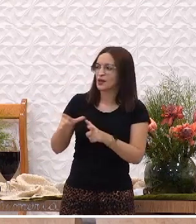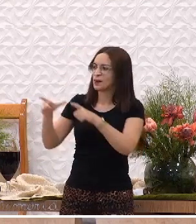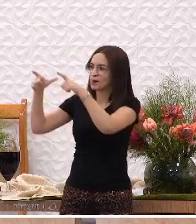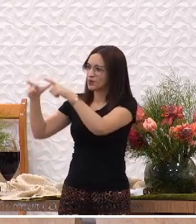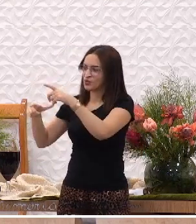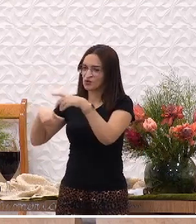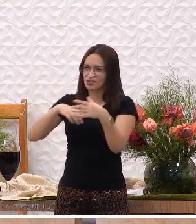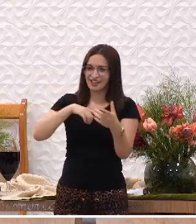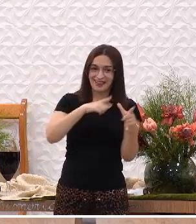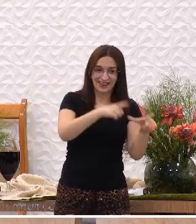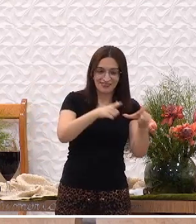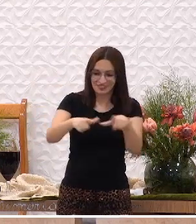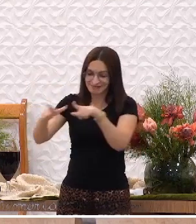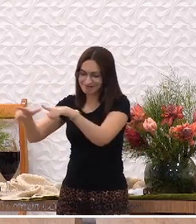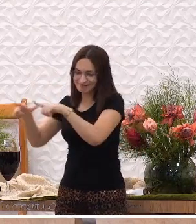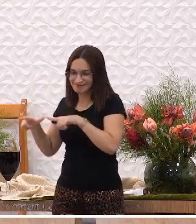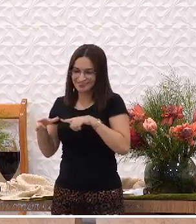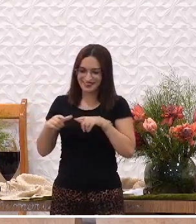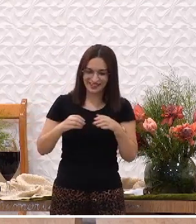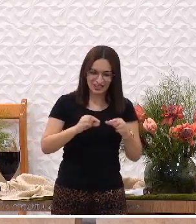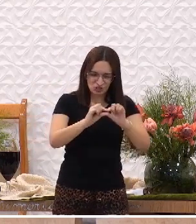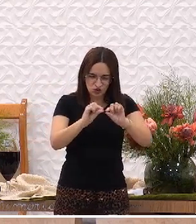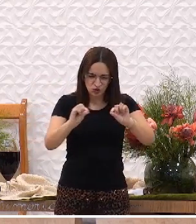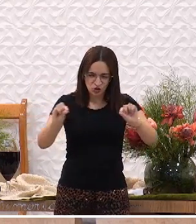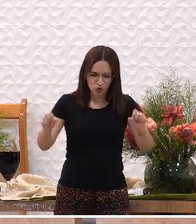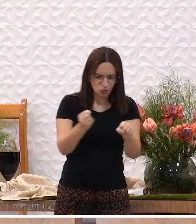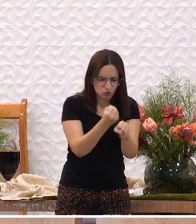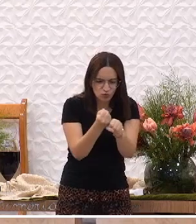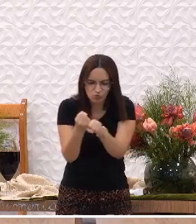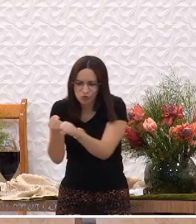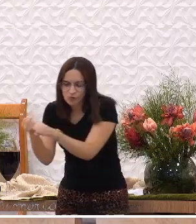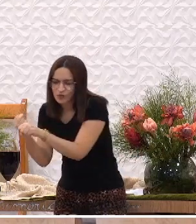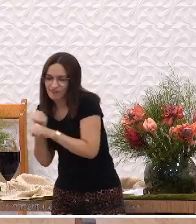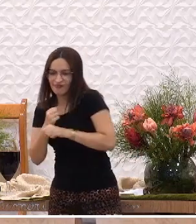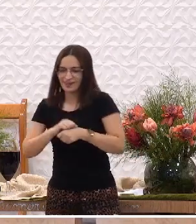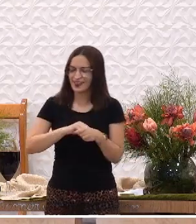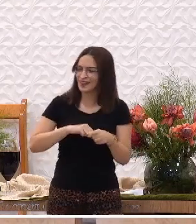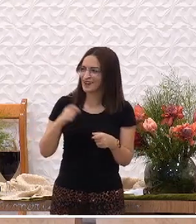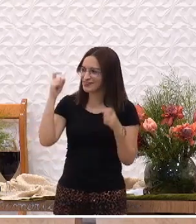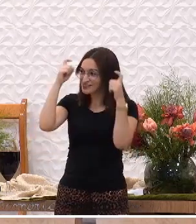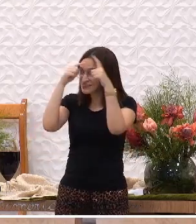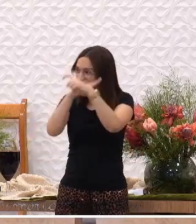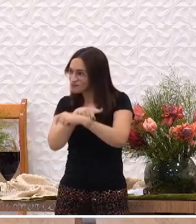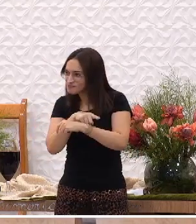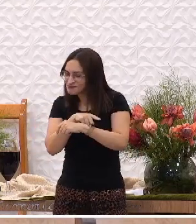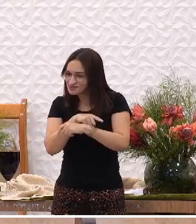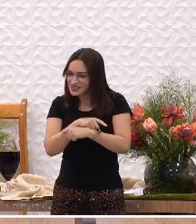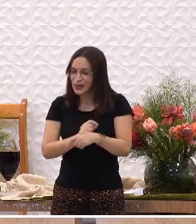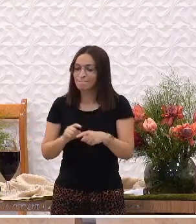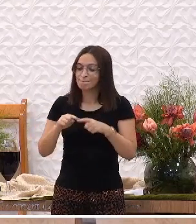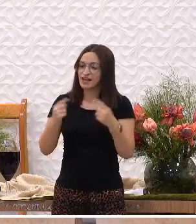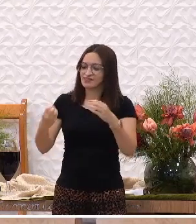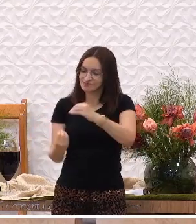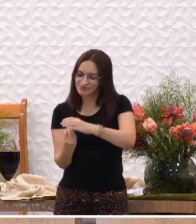aconteceu, vários eventos, várias disputas. que originaram o presbiterianismo.